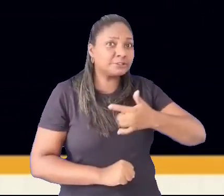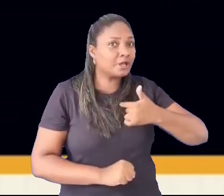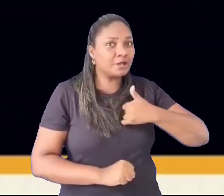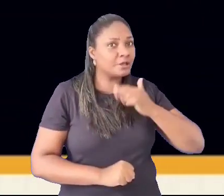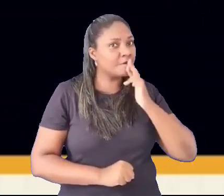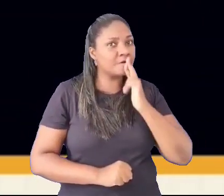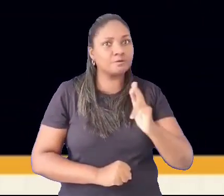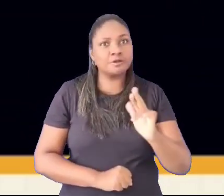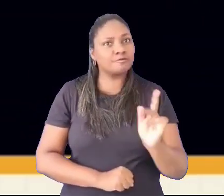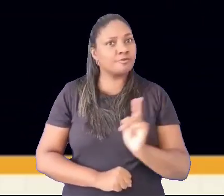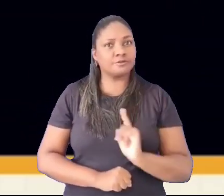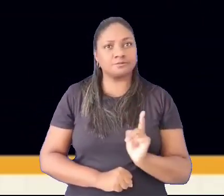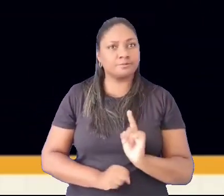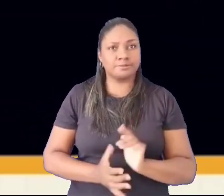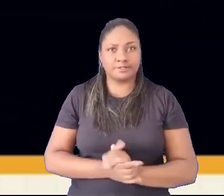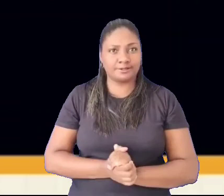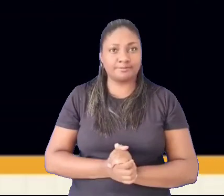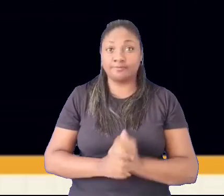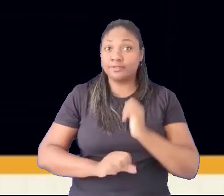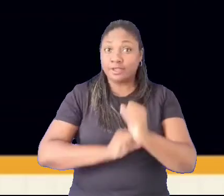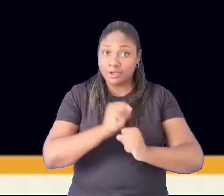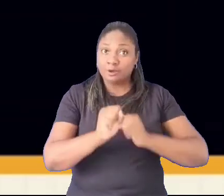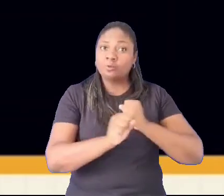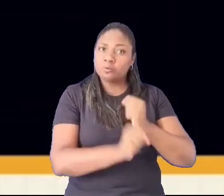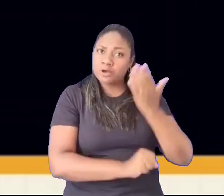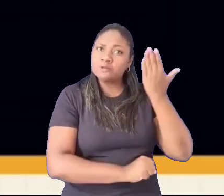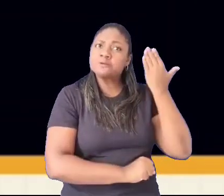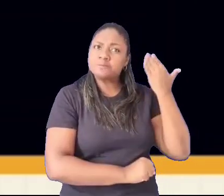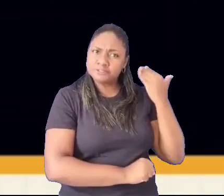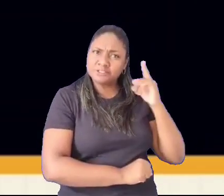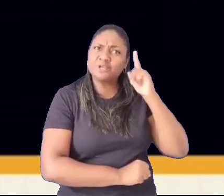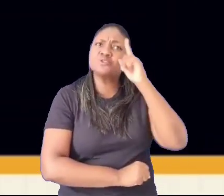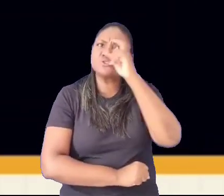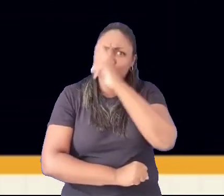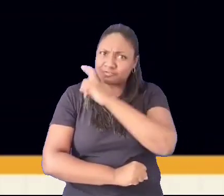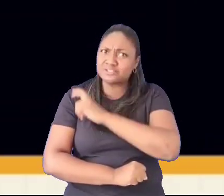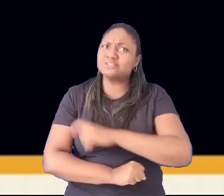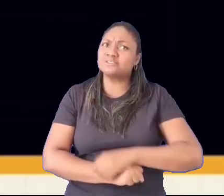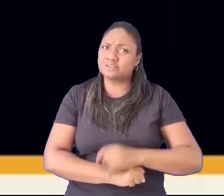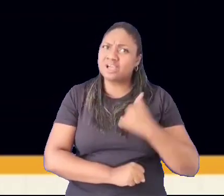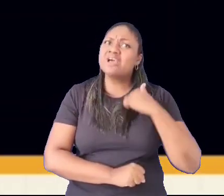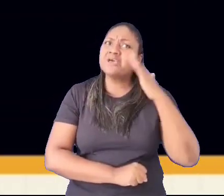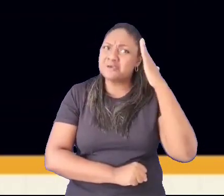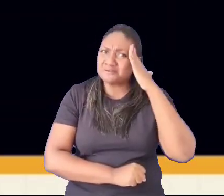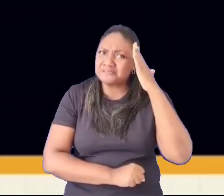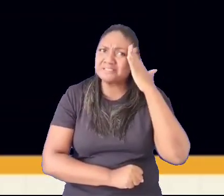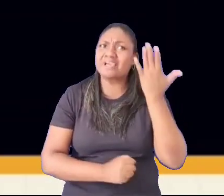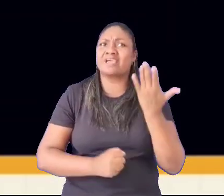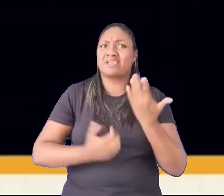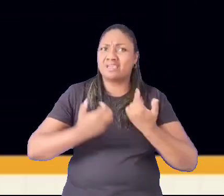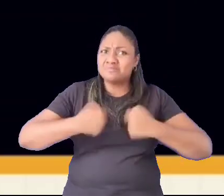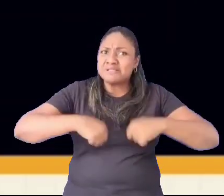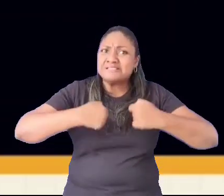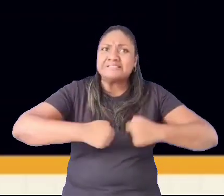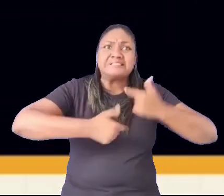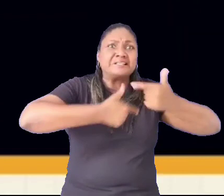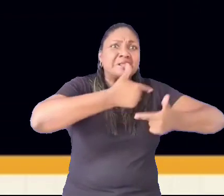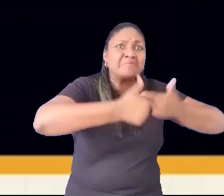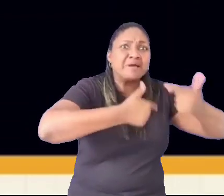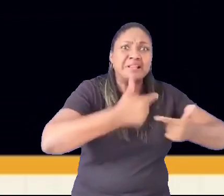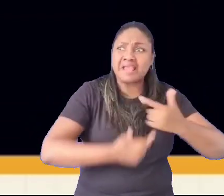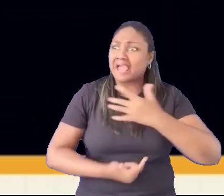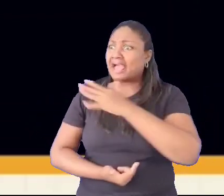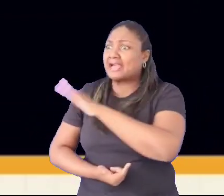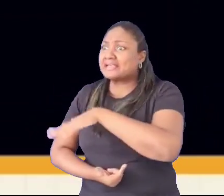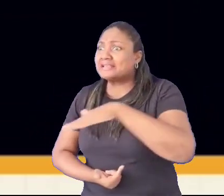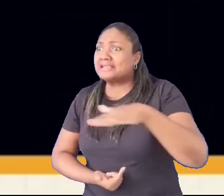ano passado. Eu sei da dificuldade de todos vocês que têm que trabalhar, que tinham que levar a criança para a escola, que não tem com quem